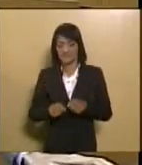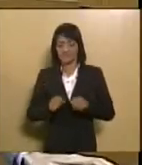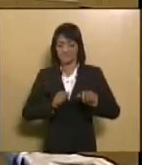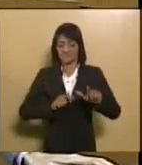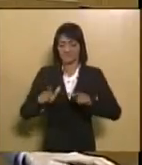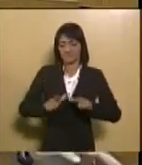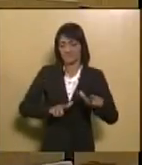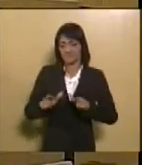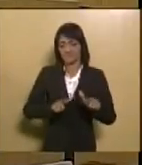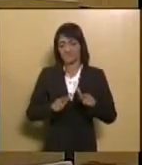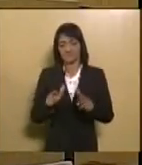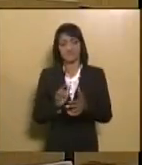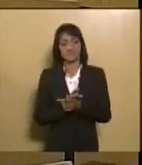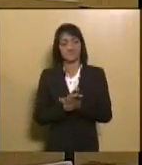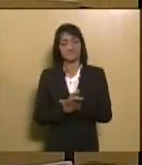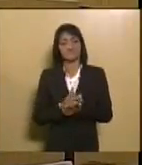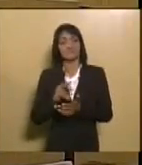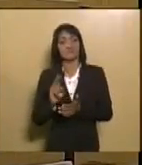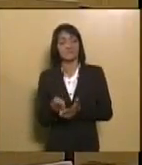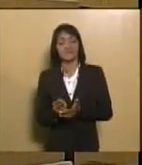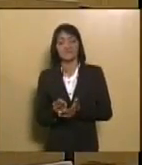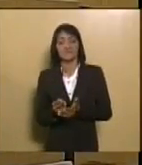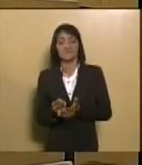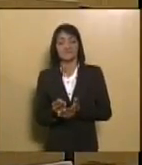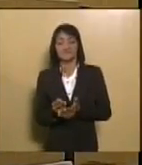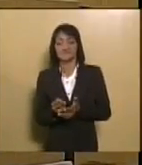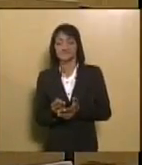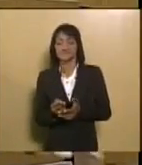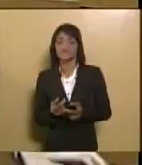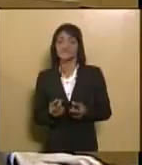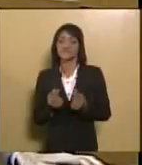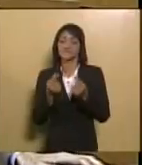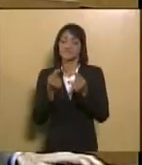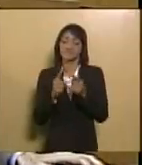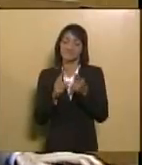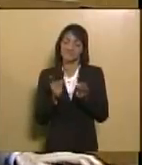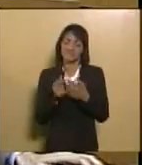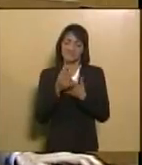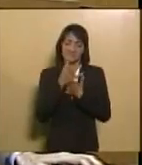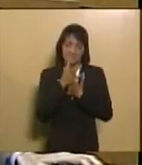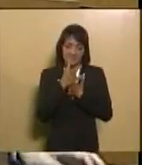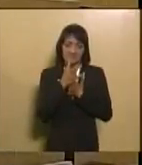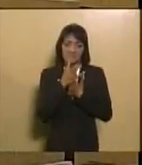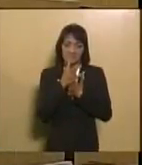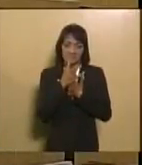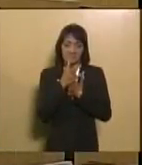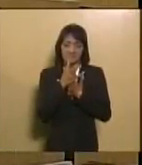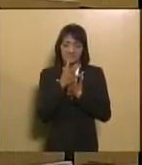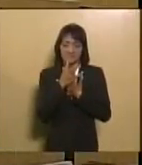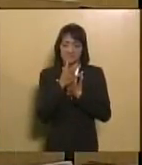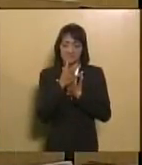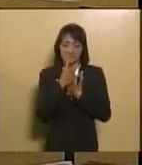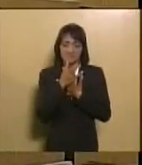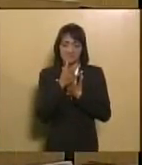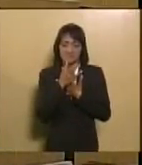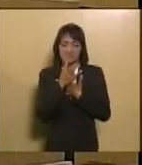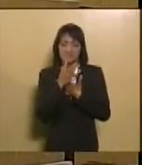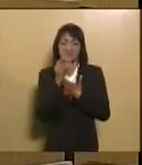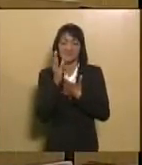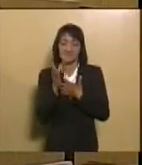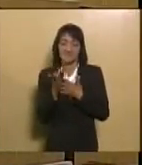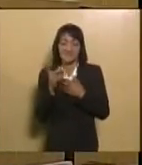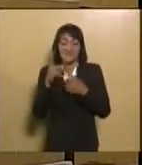emprego, seja na captação de recursos, infelizmente, regrediu muito com as políticas públicas que